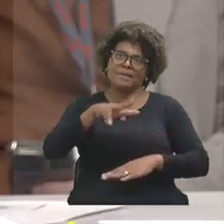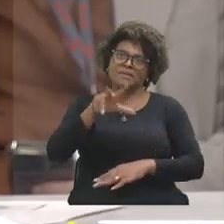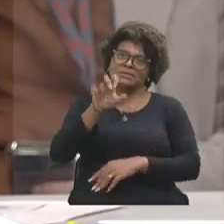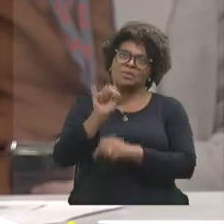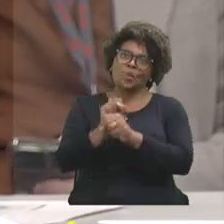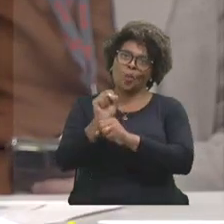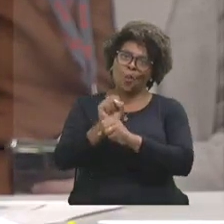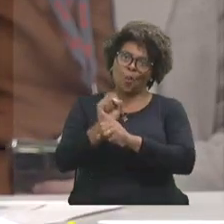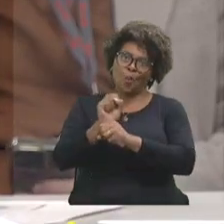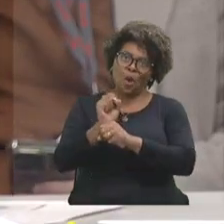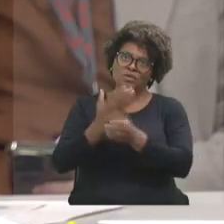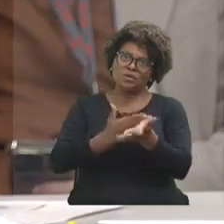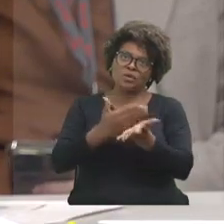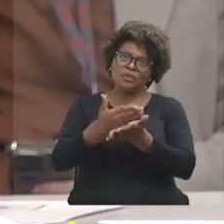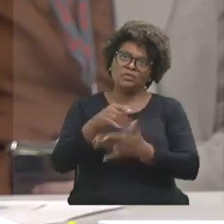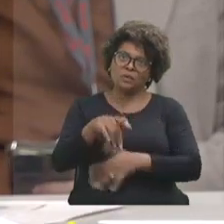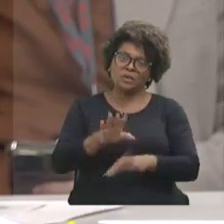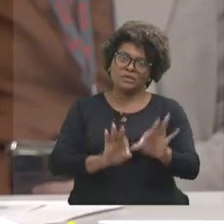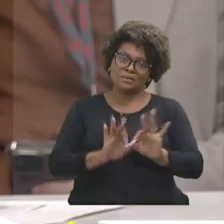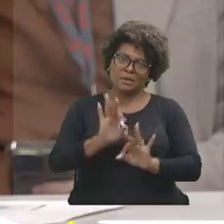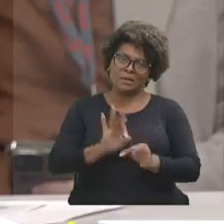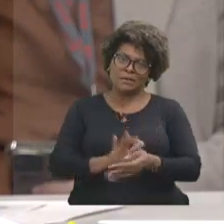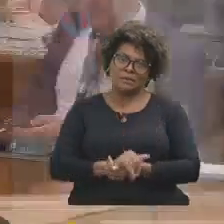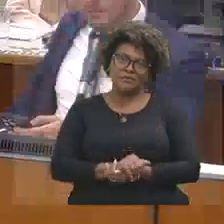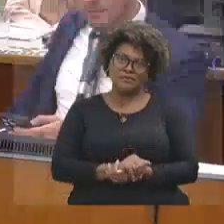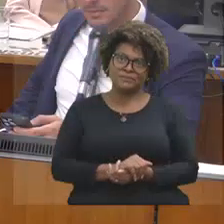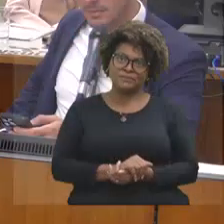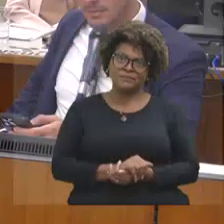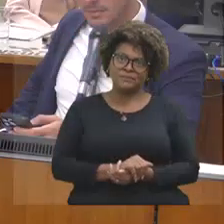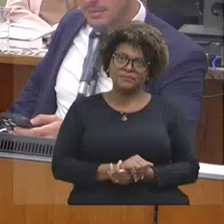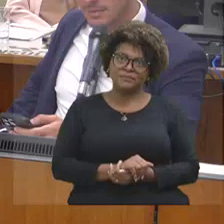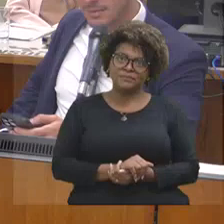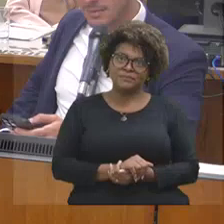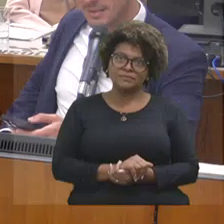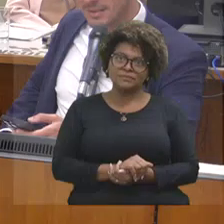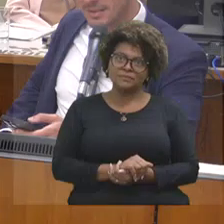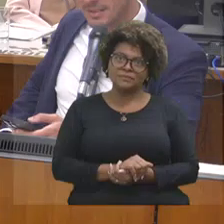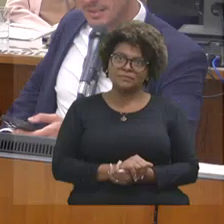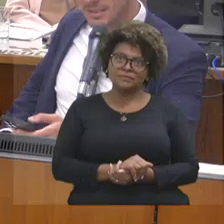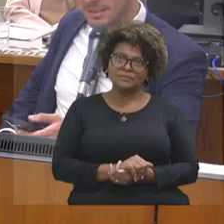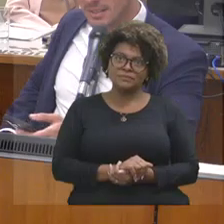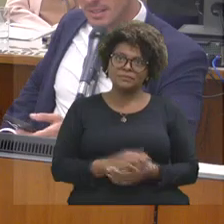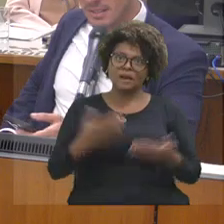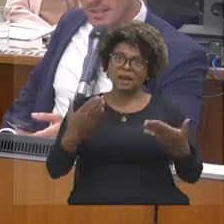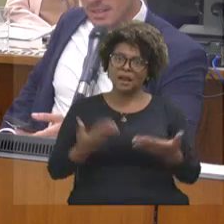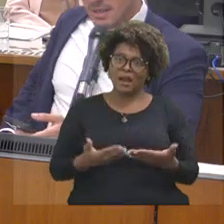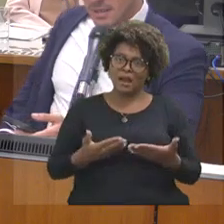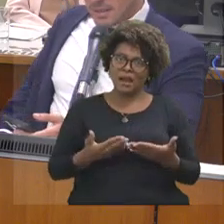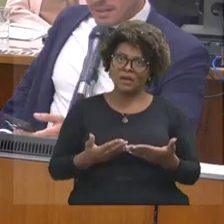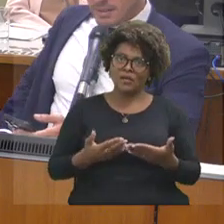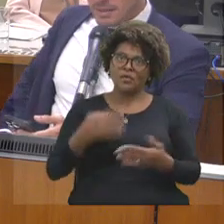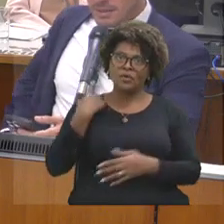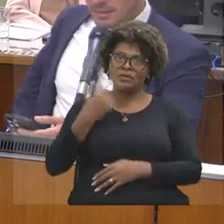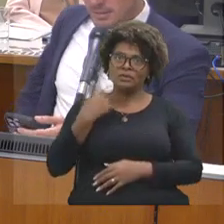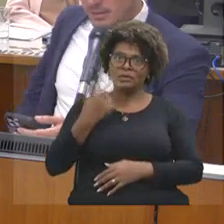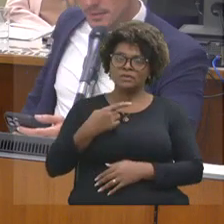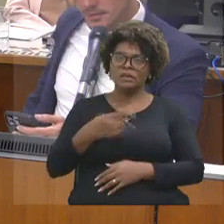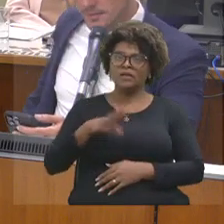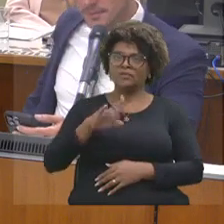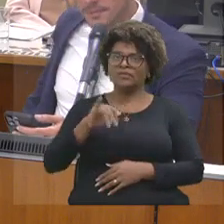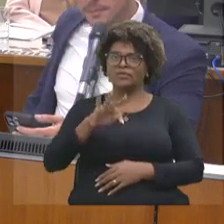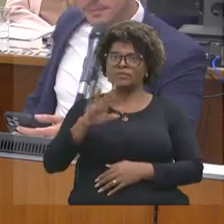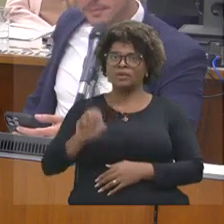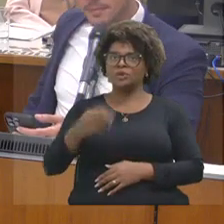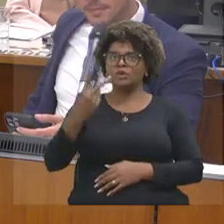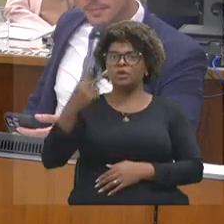estadual de Oncologia também Obrigado Fábio com a palavra o deputado grego por